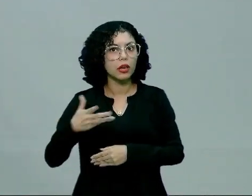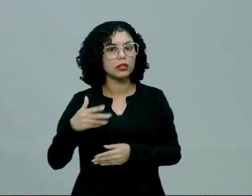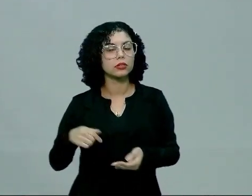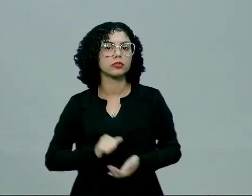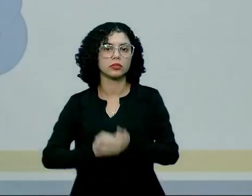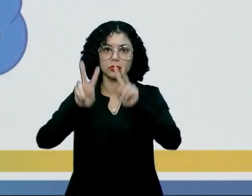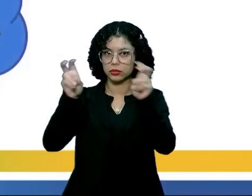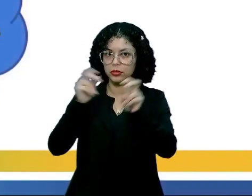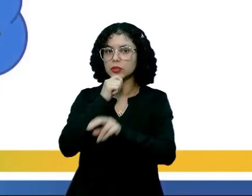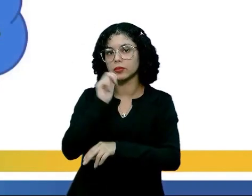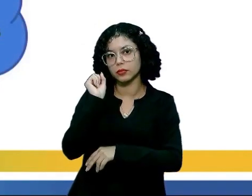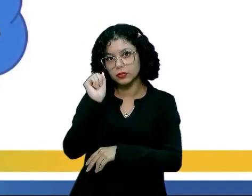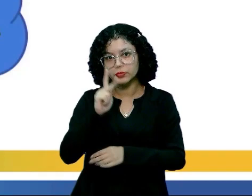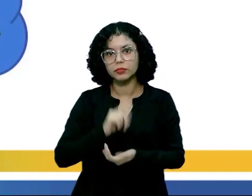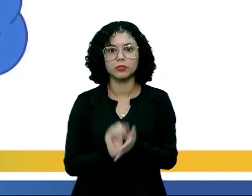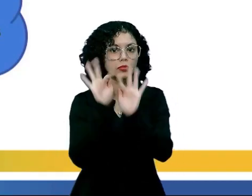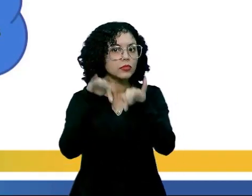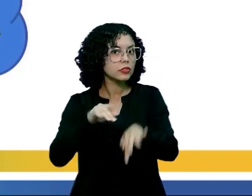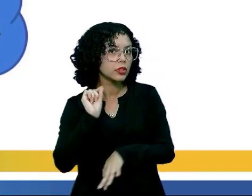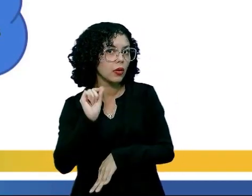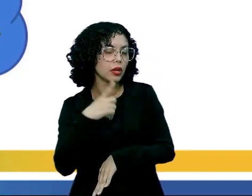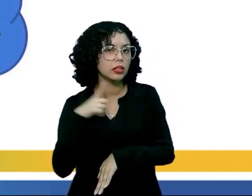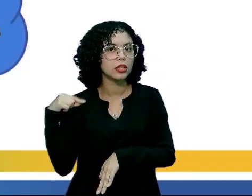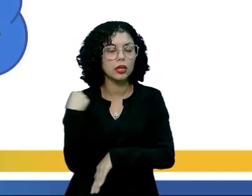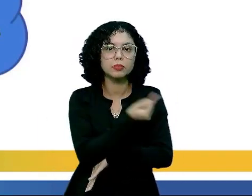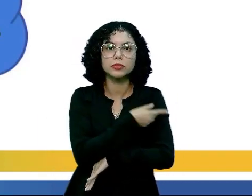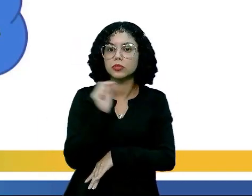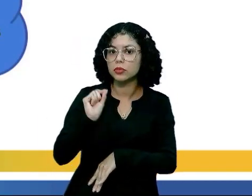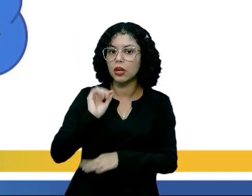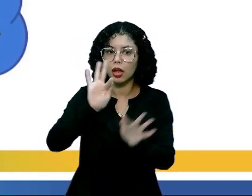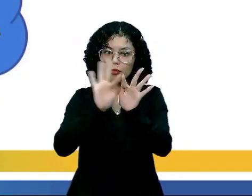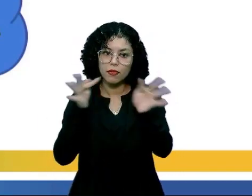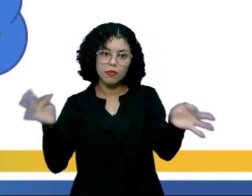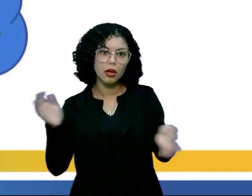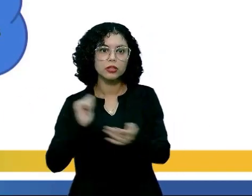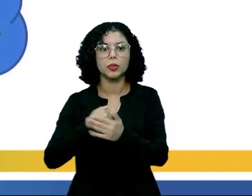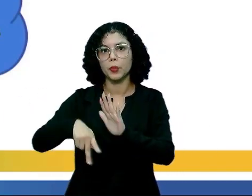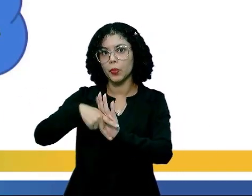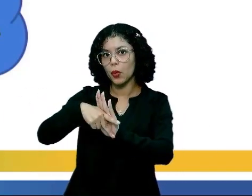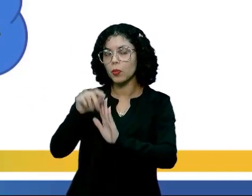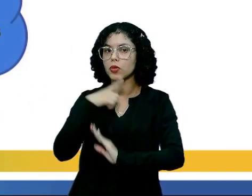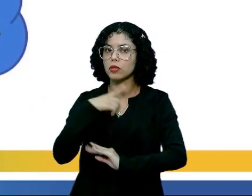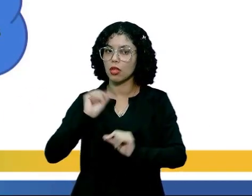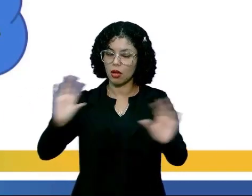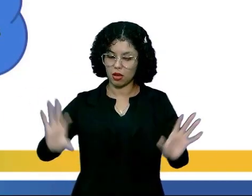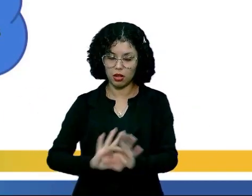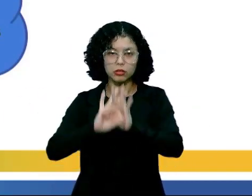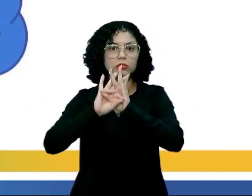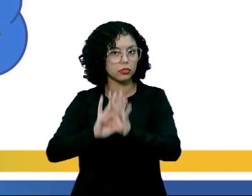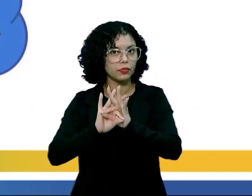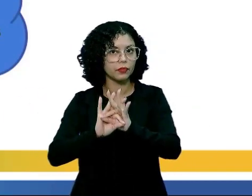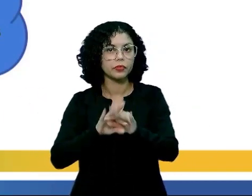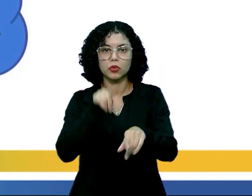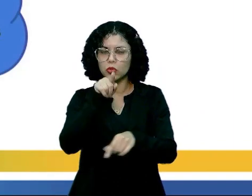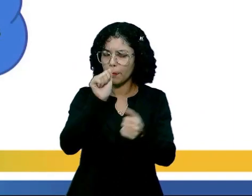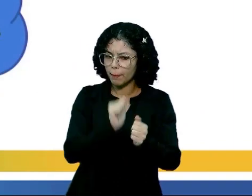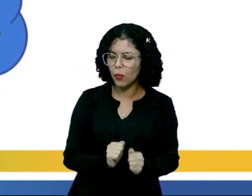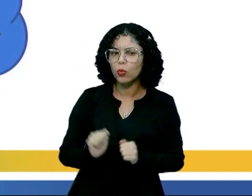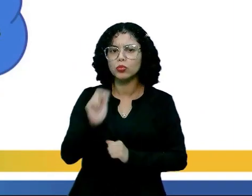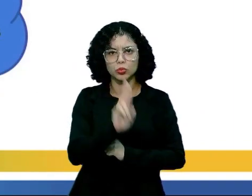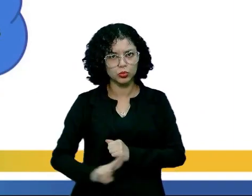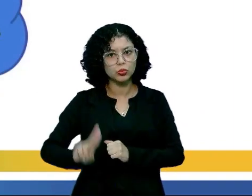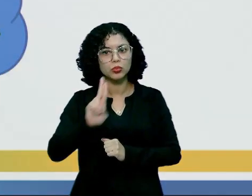nesses preceitos beleza por fim a gente tem uma das frases mais icônicas que a gente pode correlacionar que vocês podem